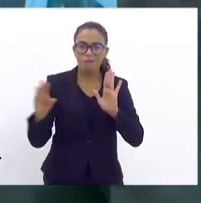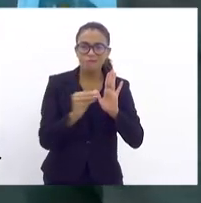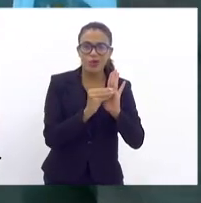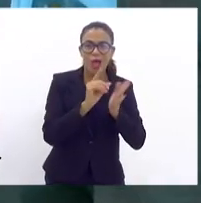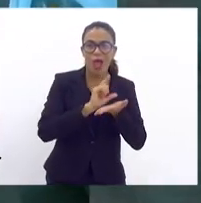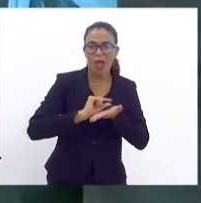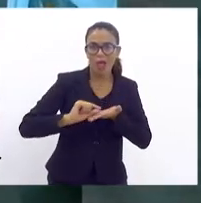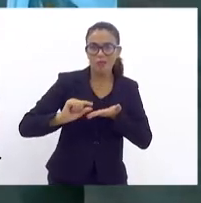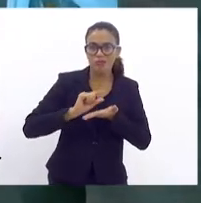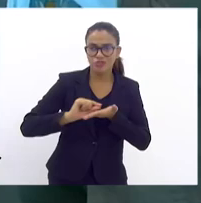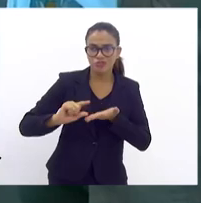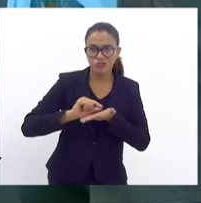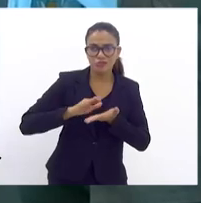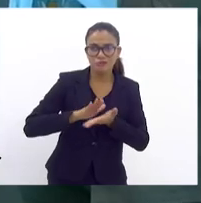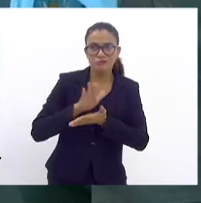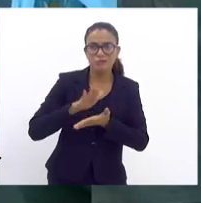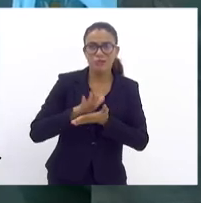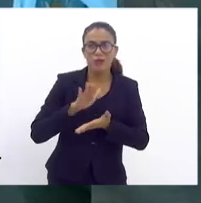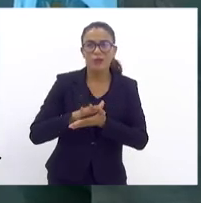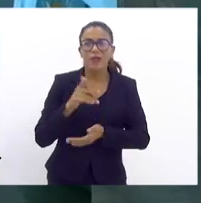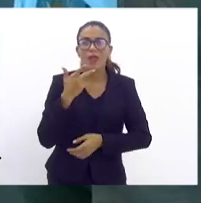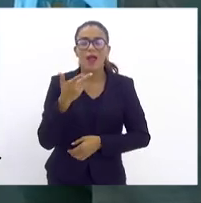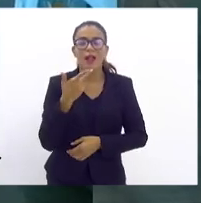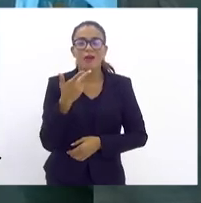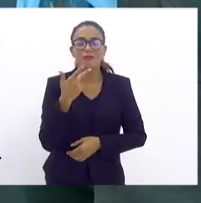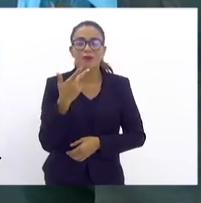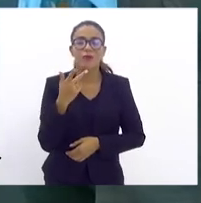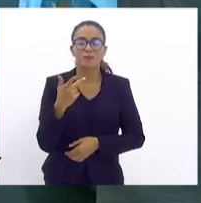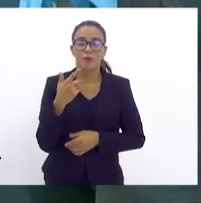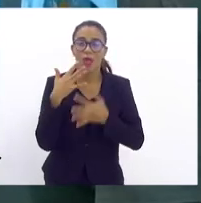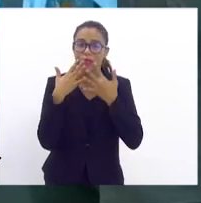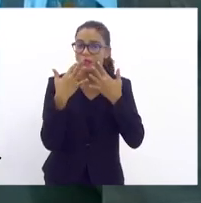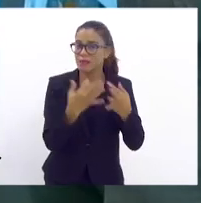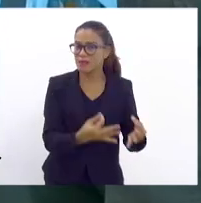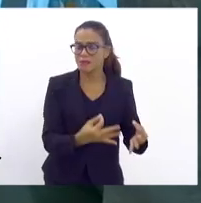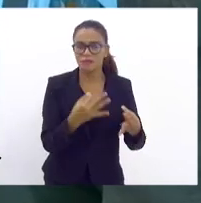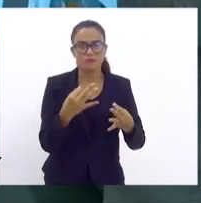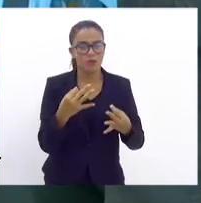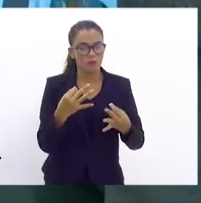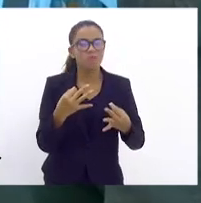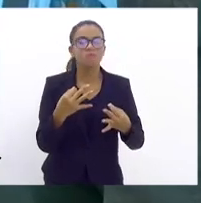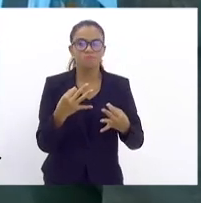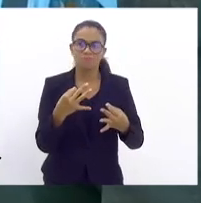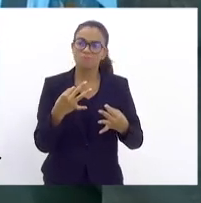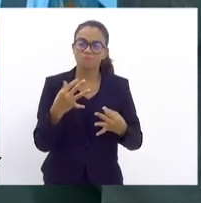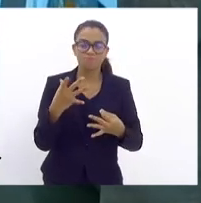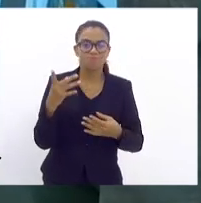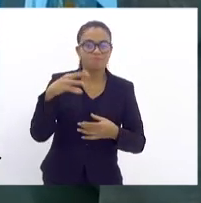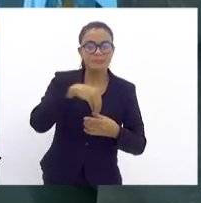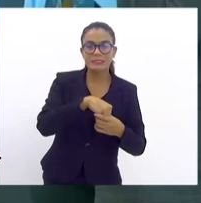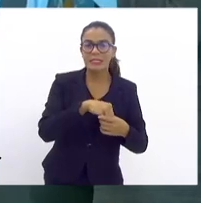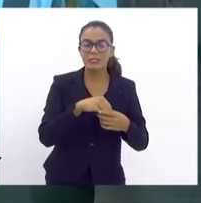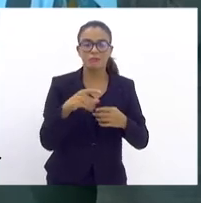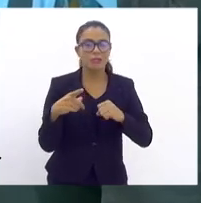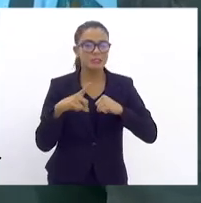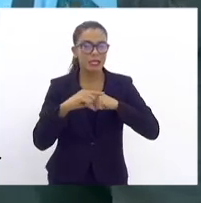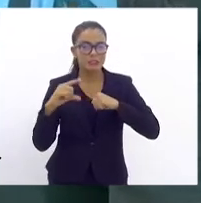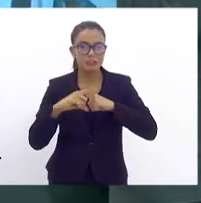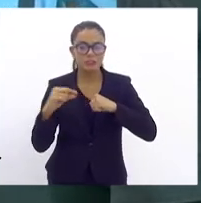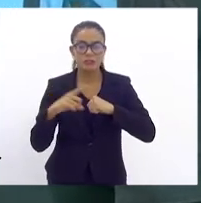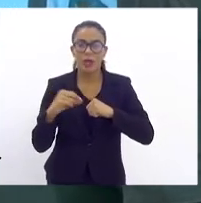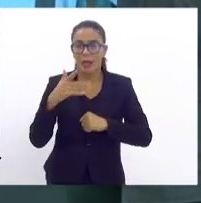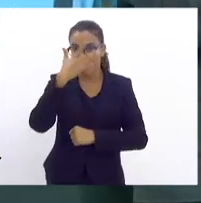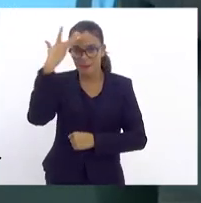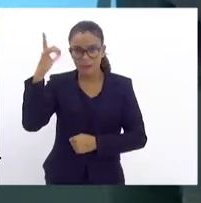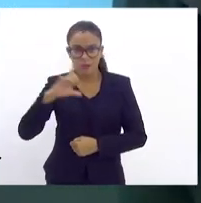artigo aqui e ela colocou justamente chamou atenção trouxe luz dentro desse artigo a pessoa que